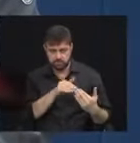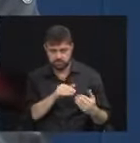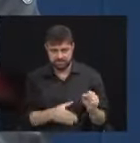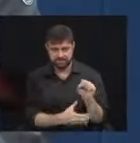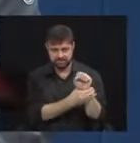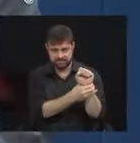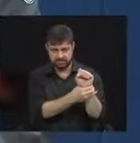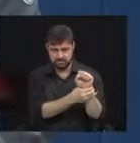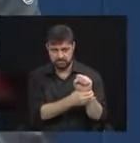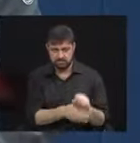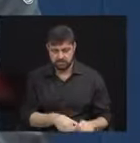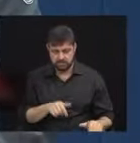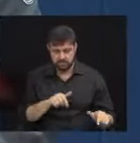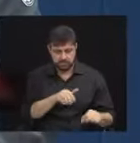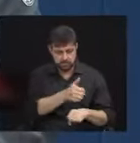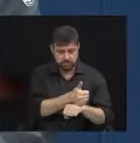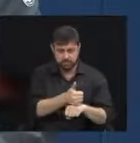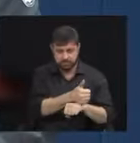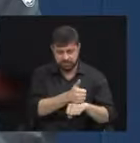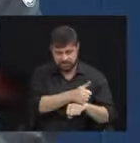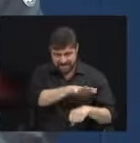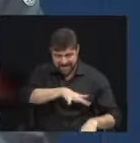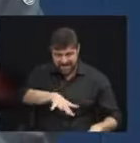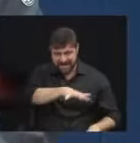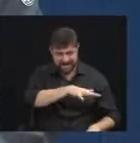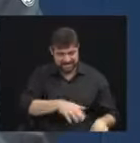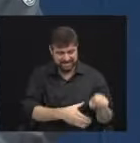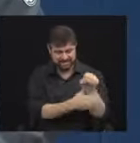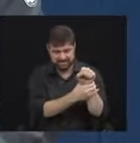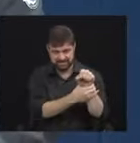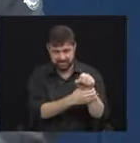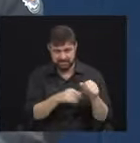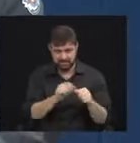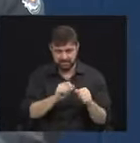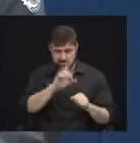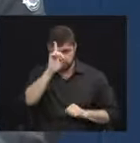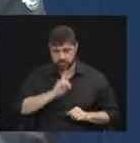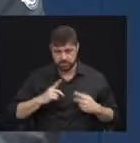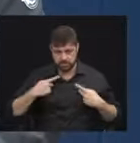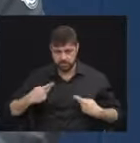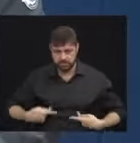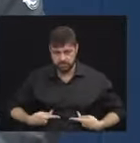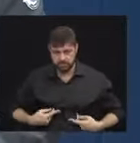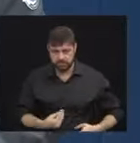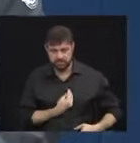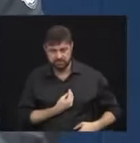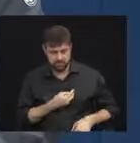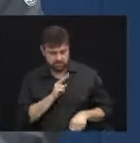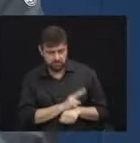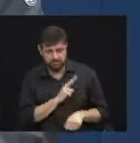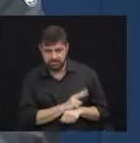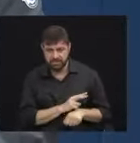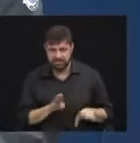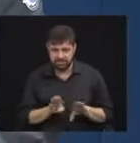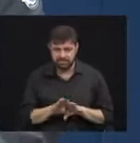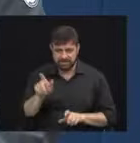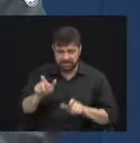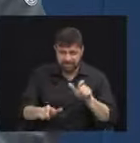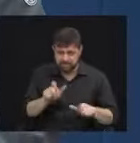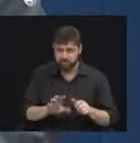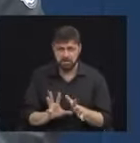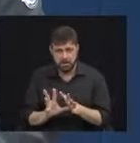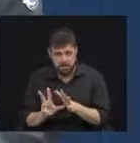dos agentes de segurança que exercem o maior direito humano que pode existir. Em prol das vítimas de